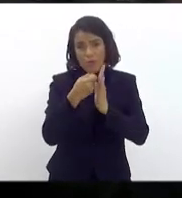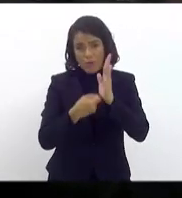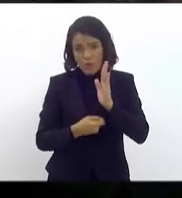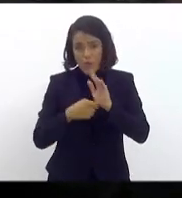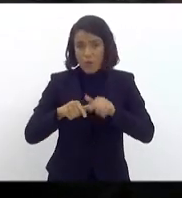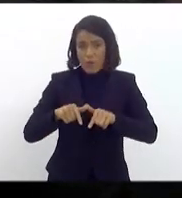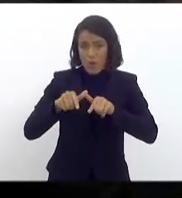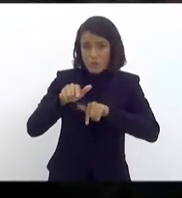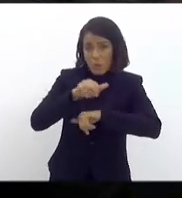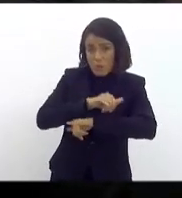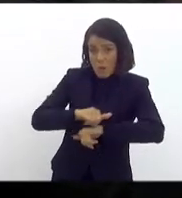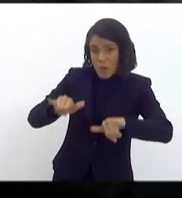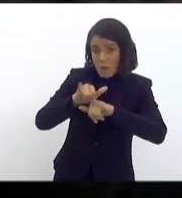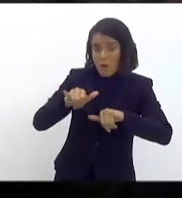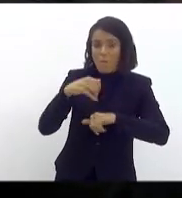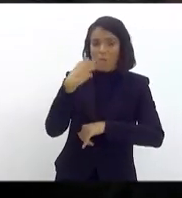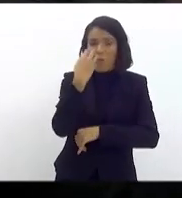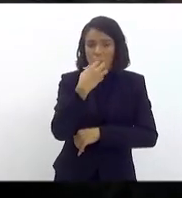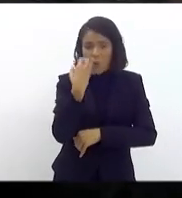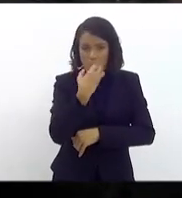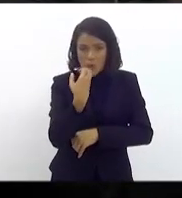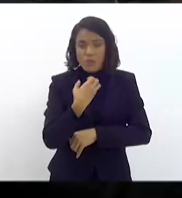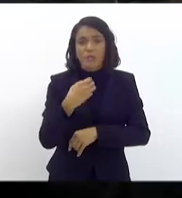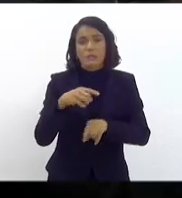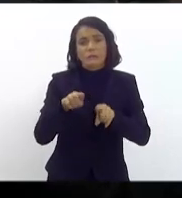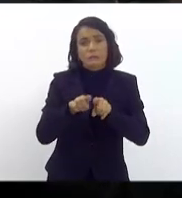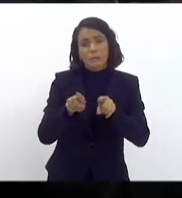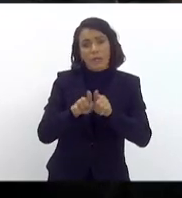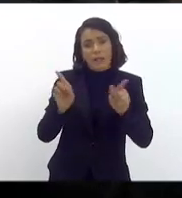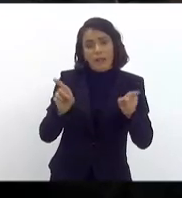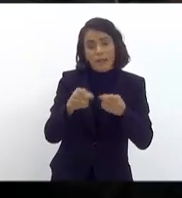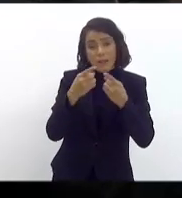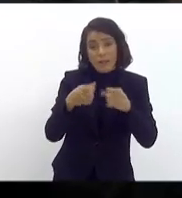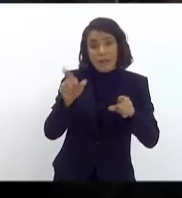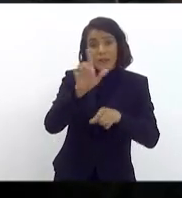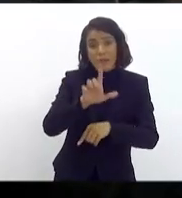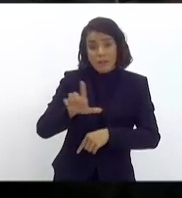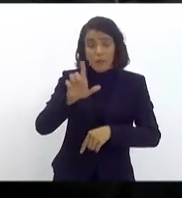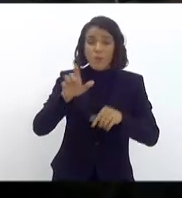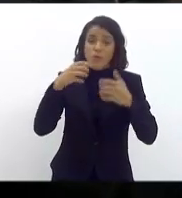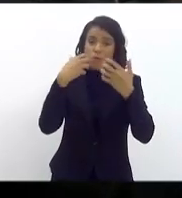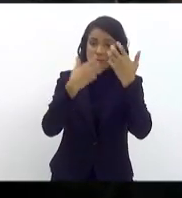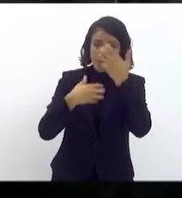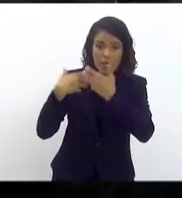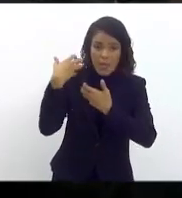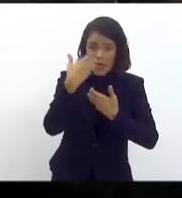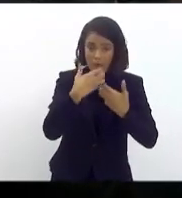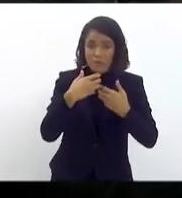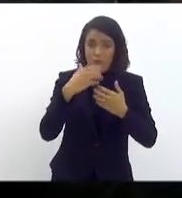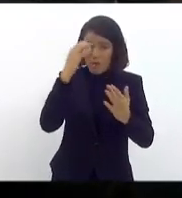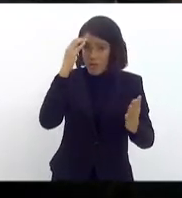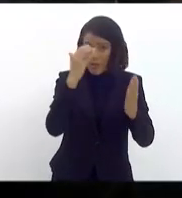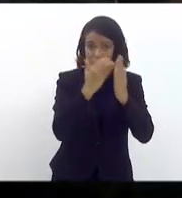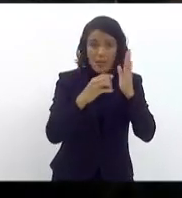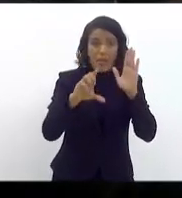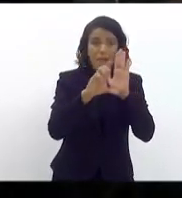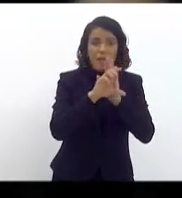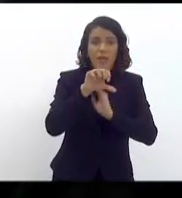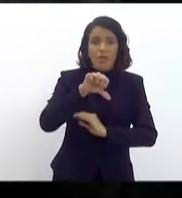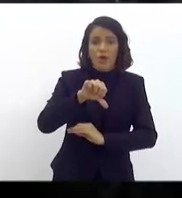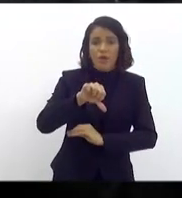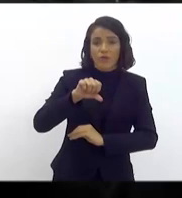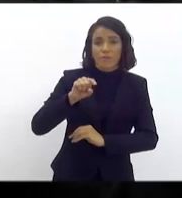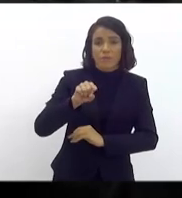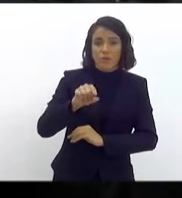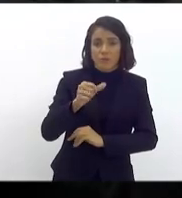execução pública de obras musicais e litermusicais e de fonogramas, na forma da Lei